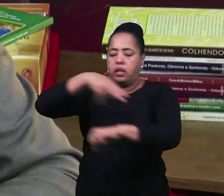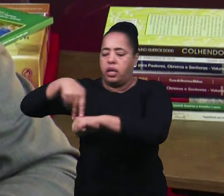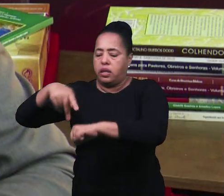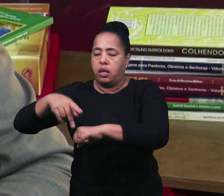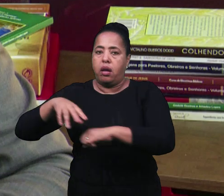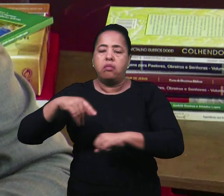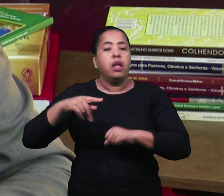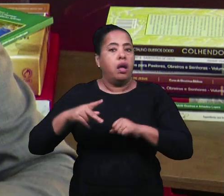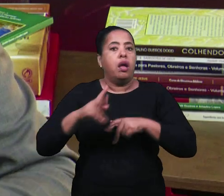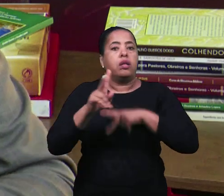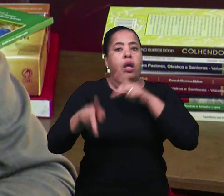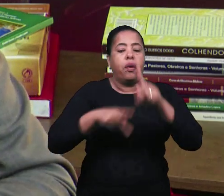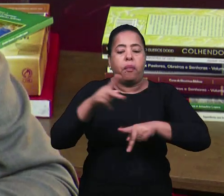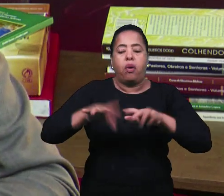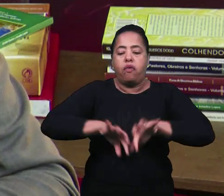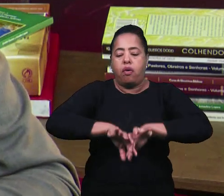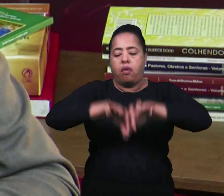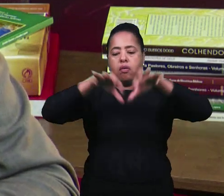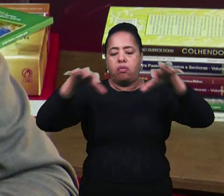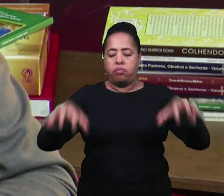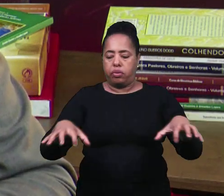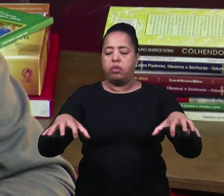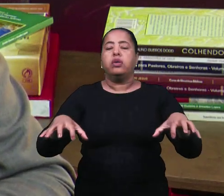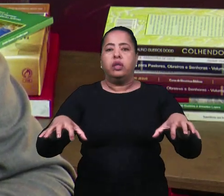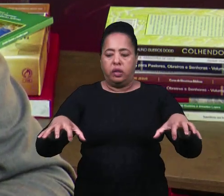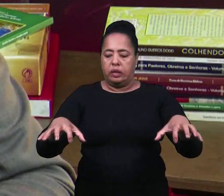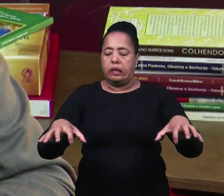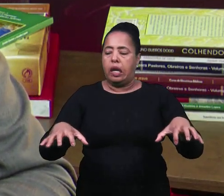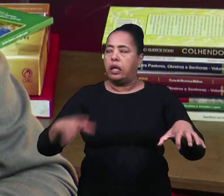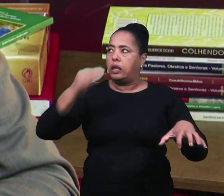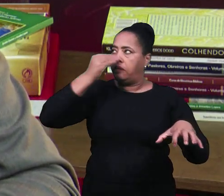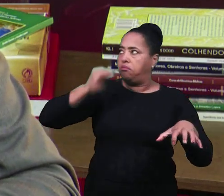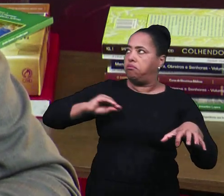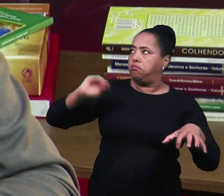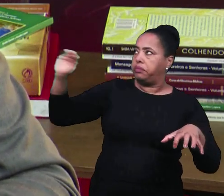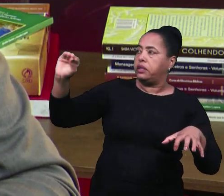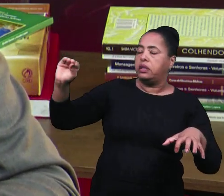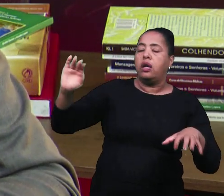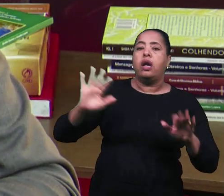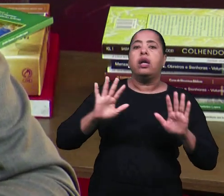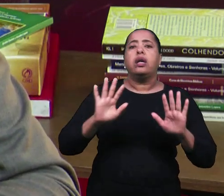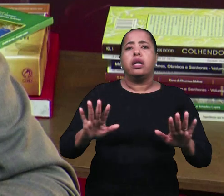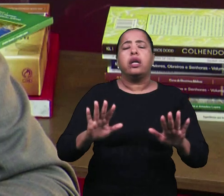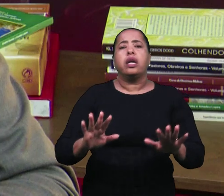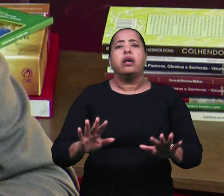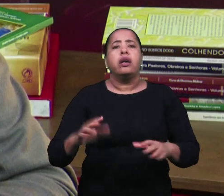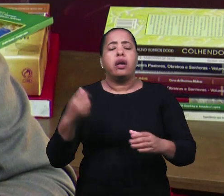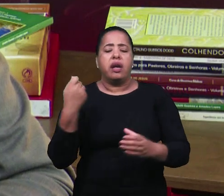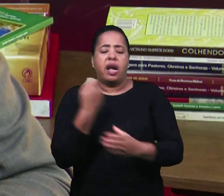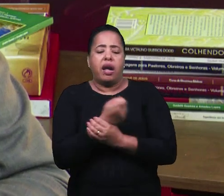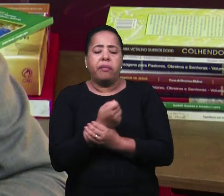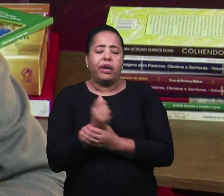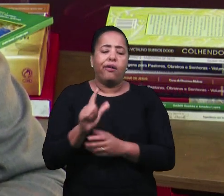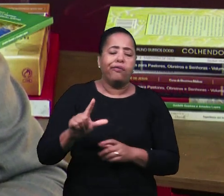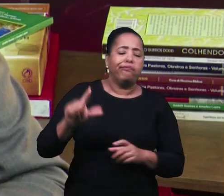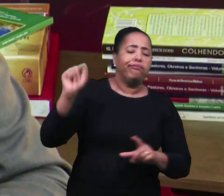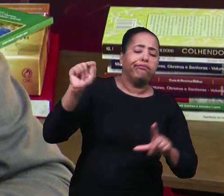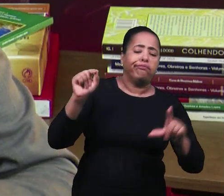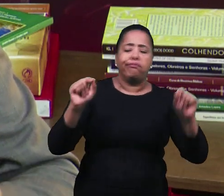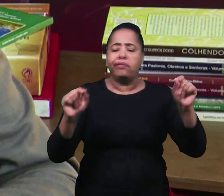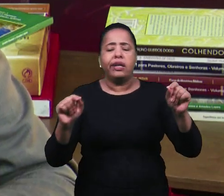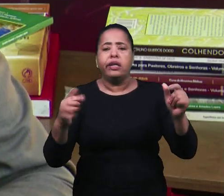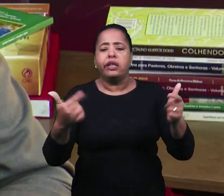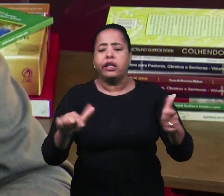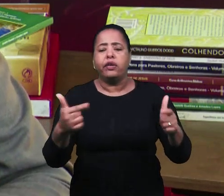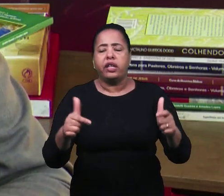ali que historicamente nós vamos ver que não vão servir ao Senhor. E Abraão fica sem opções, porque até aquele momento ele